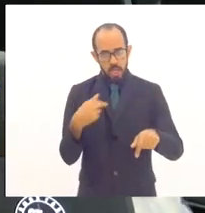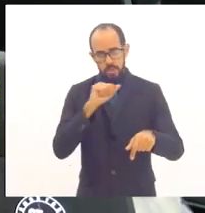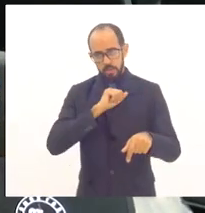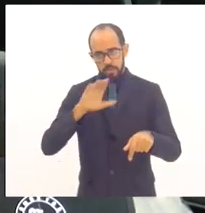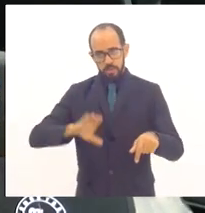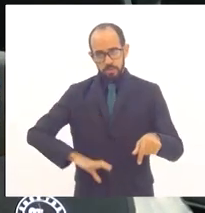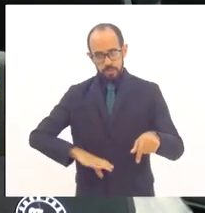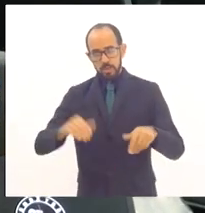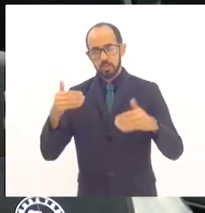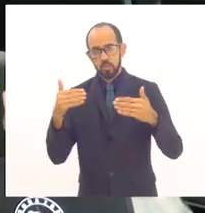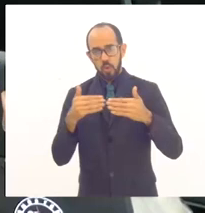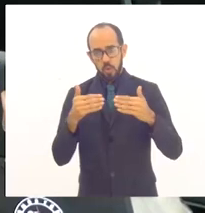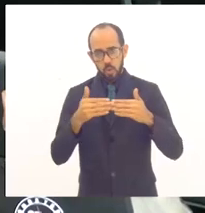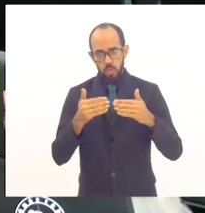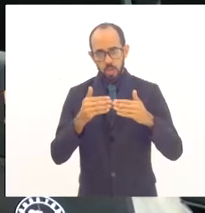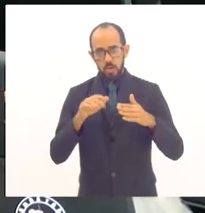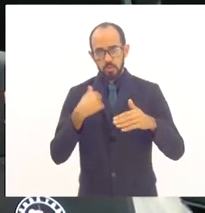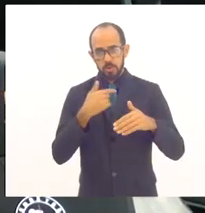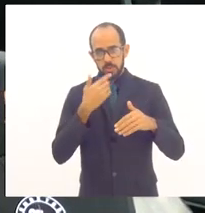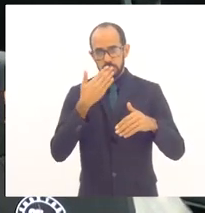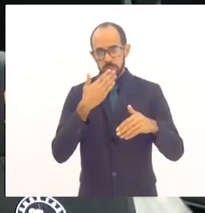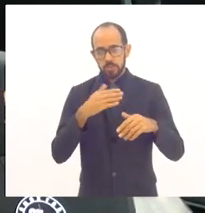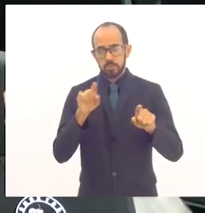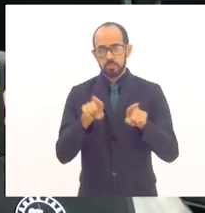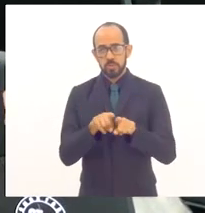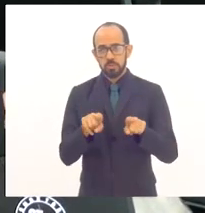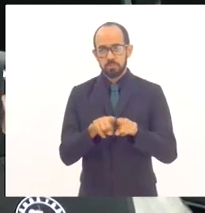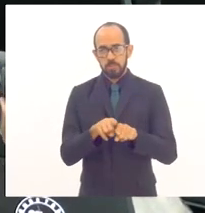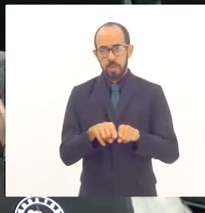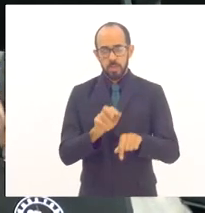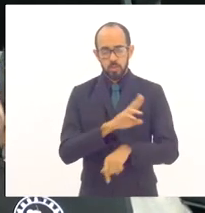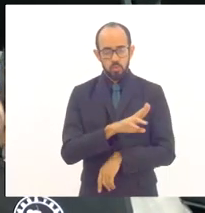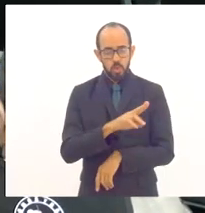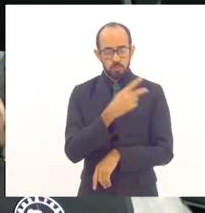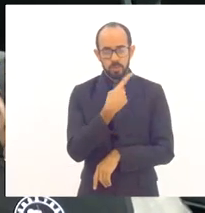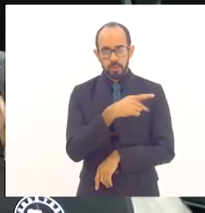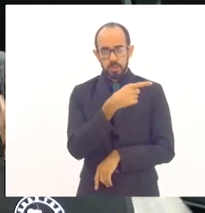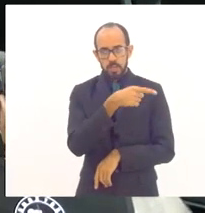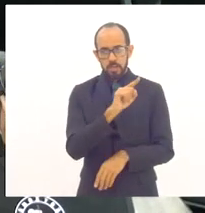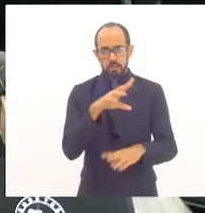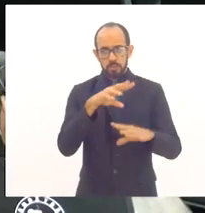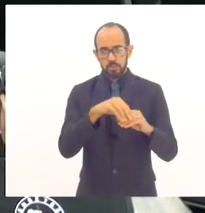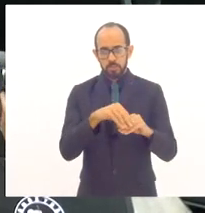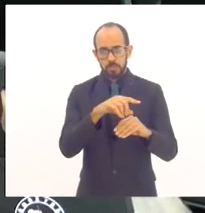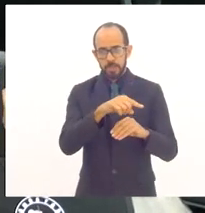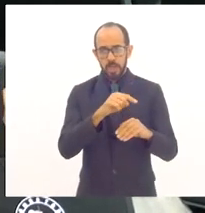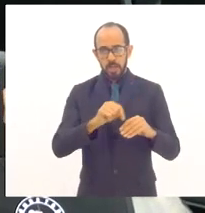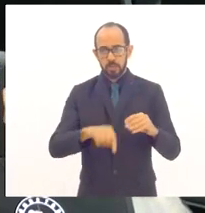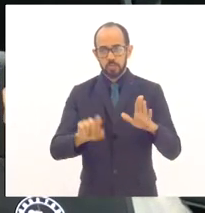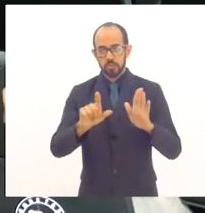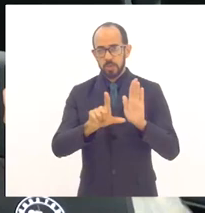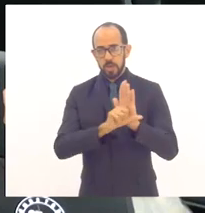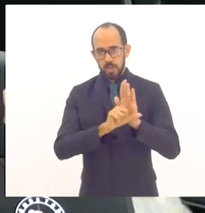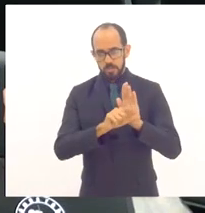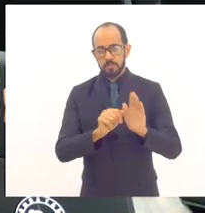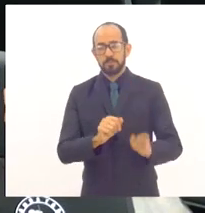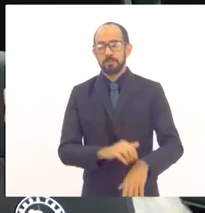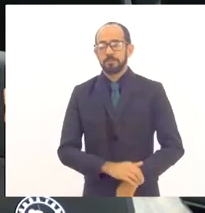toparam e nós já solicitamos que os nomes deles sejam acrescentados como coautoria.